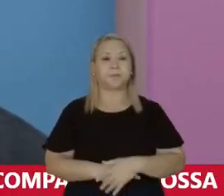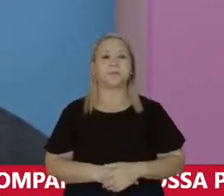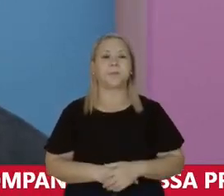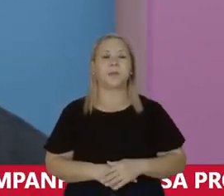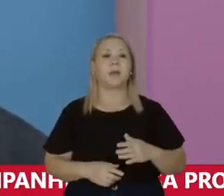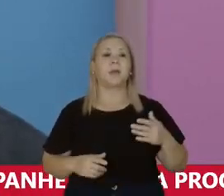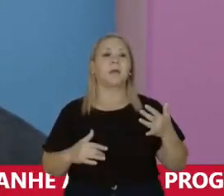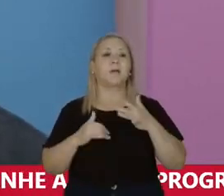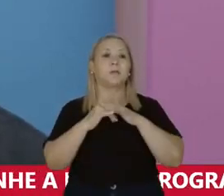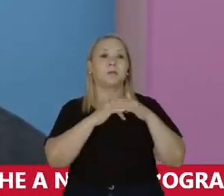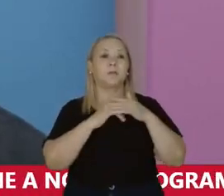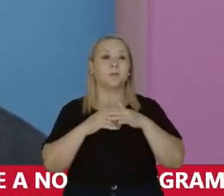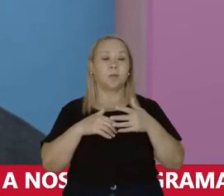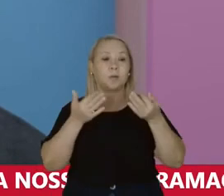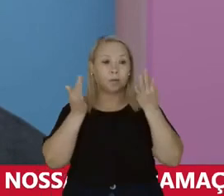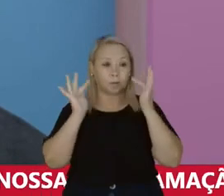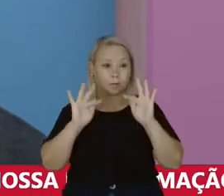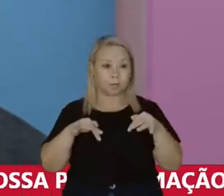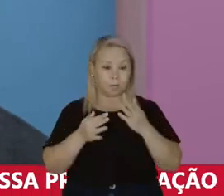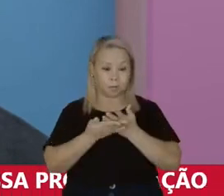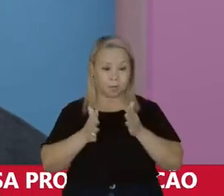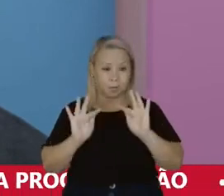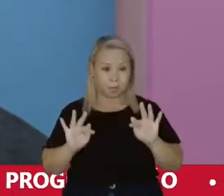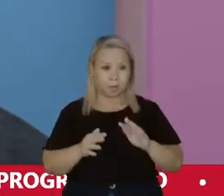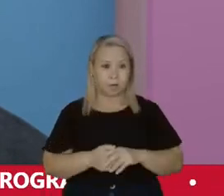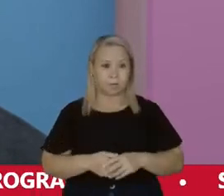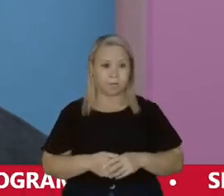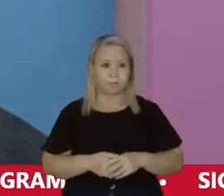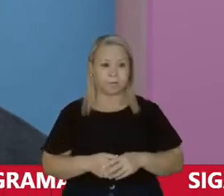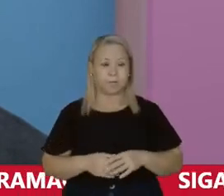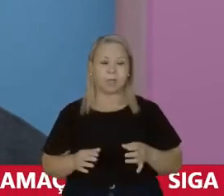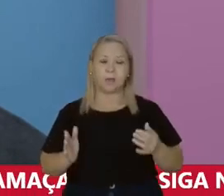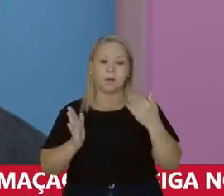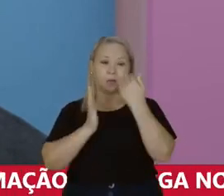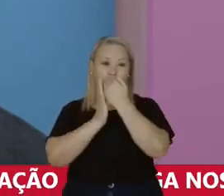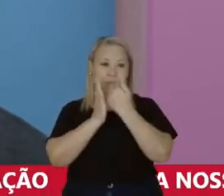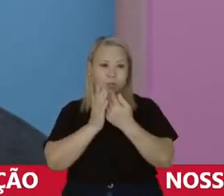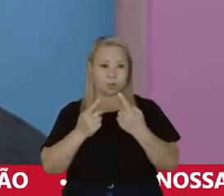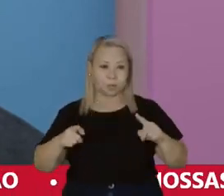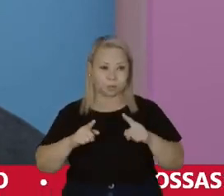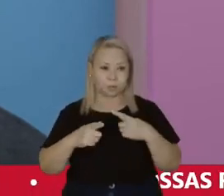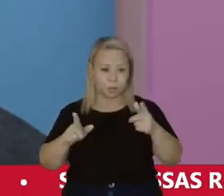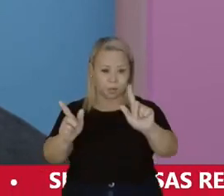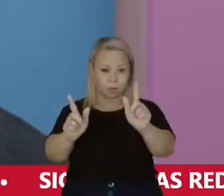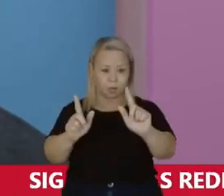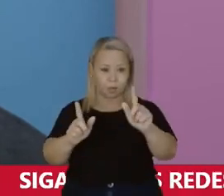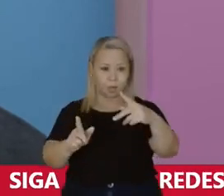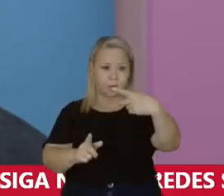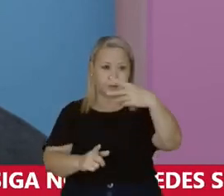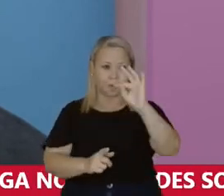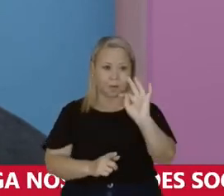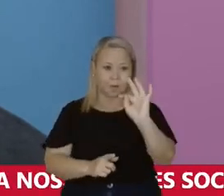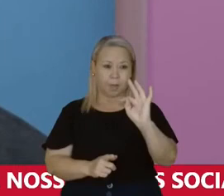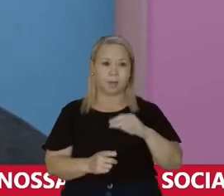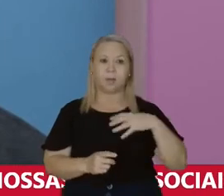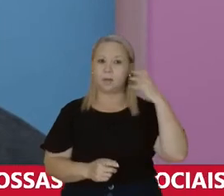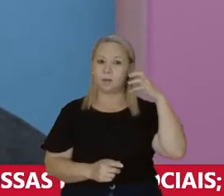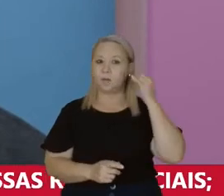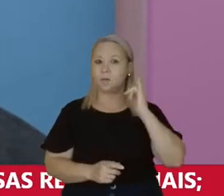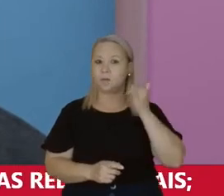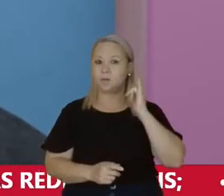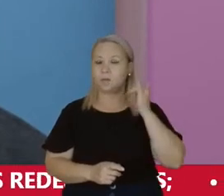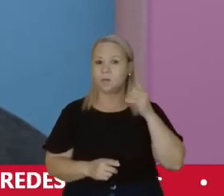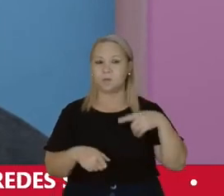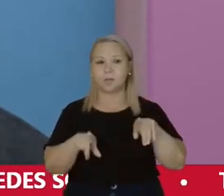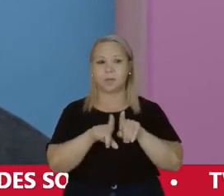por aqui. Gostou do programa? Então não deixe de conferir nossa playlist no canal da TV PT no YouTube e o nosso podcast no